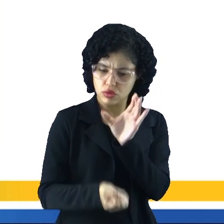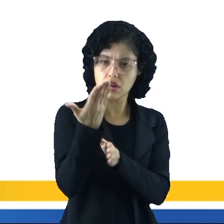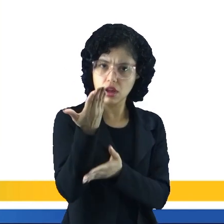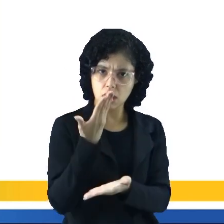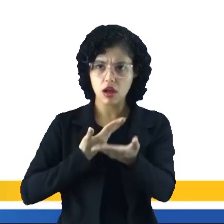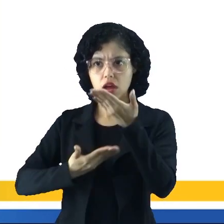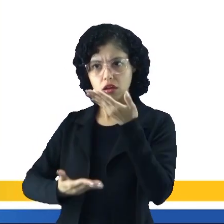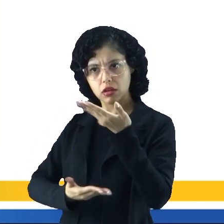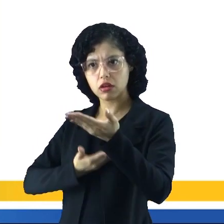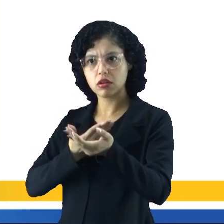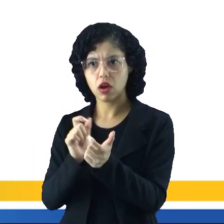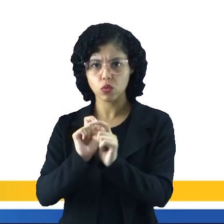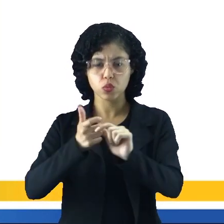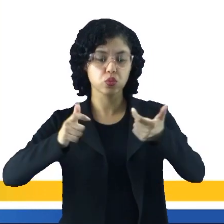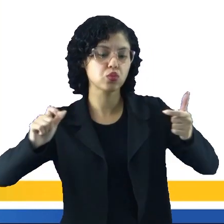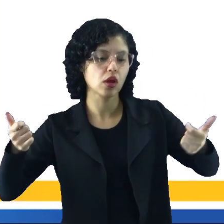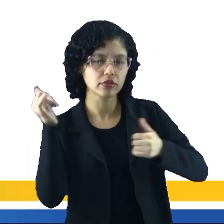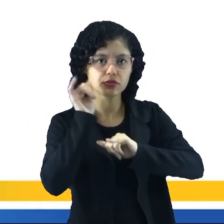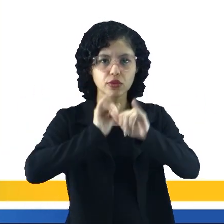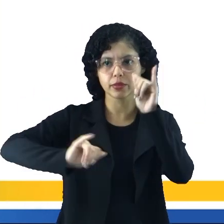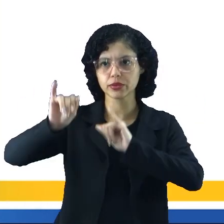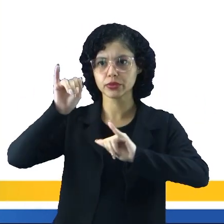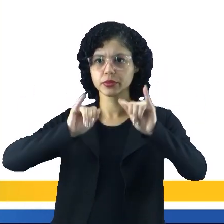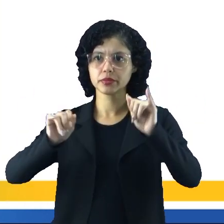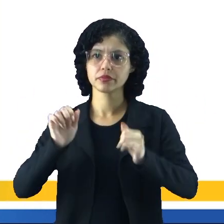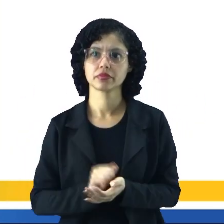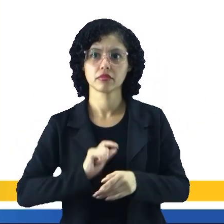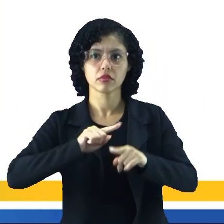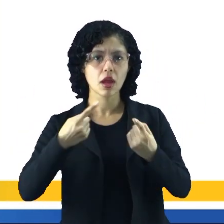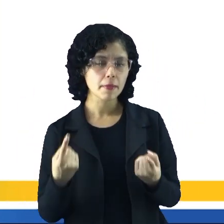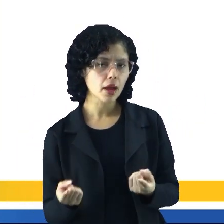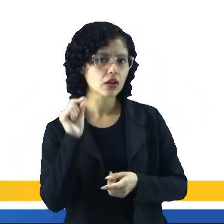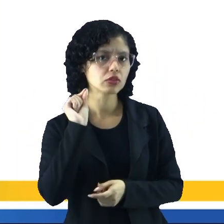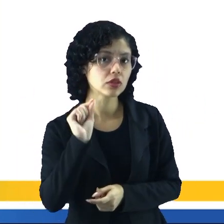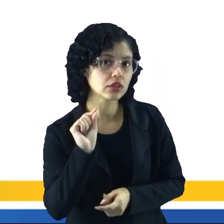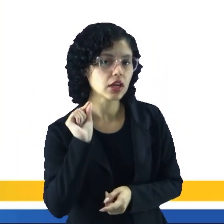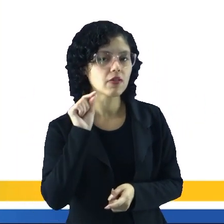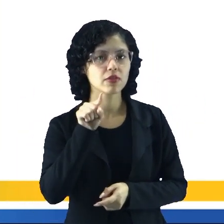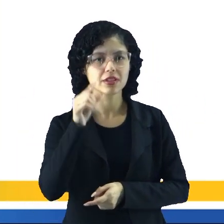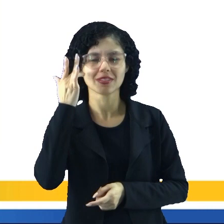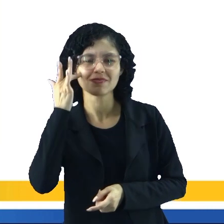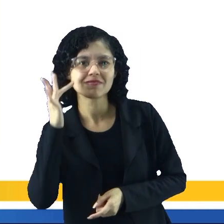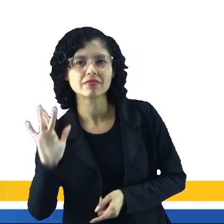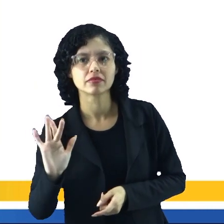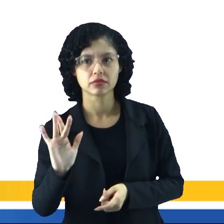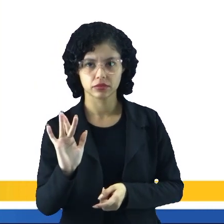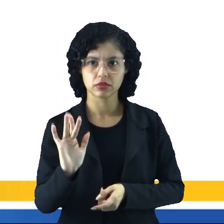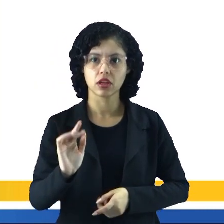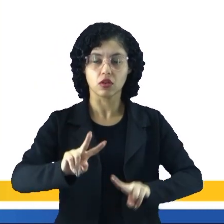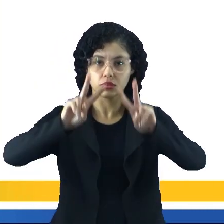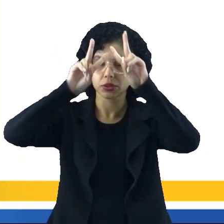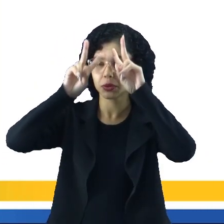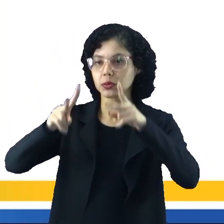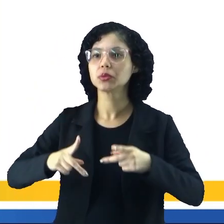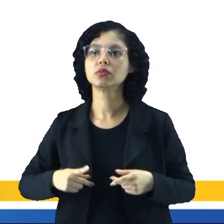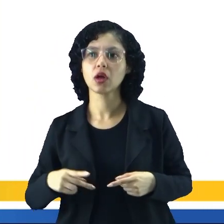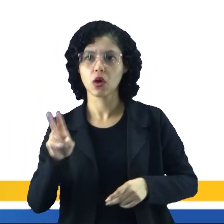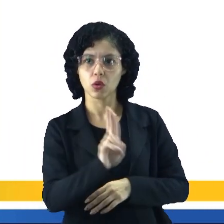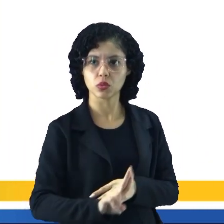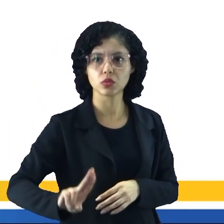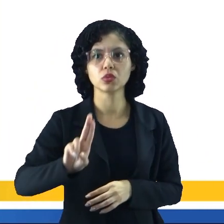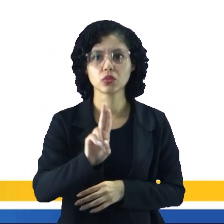interagir com uma imensa carga de informações Mas o que você talvez não saiba é que os seres humanos